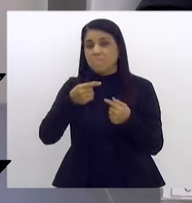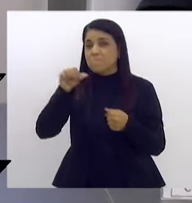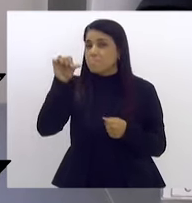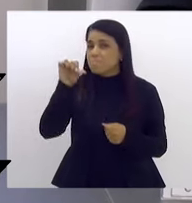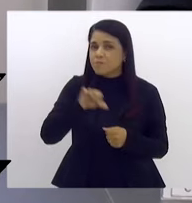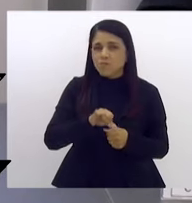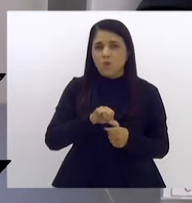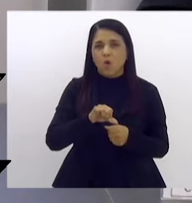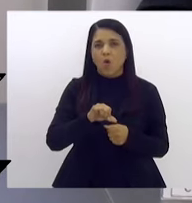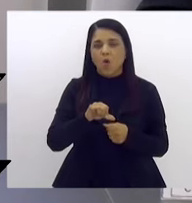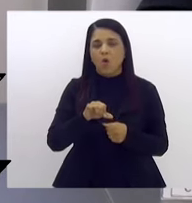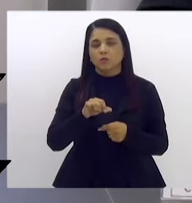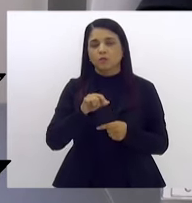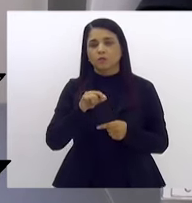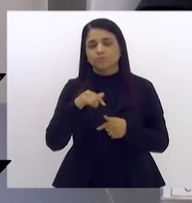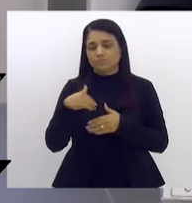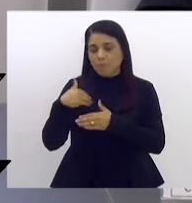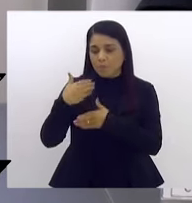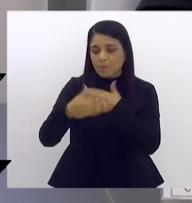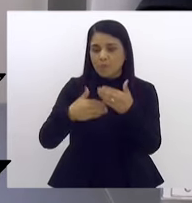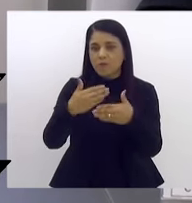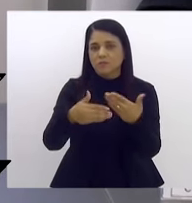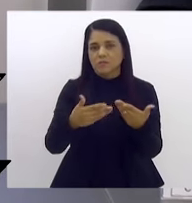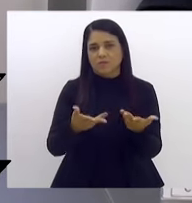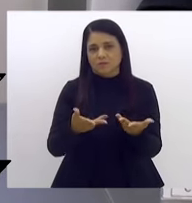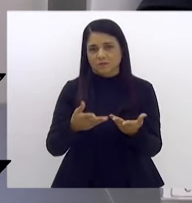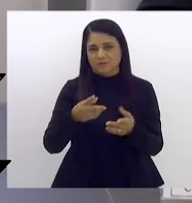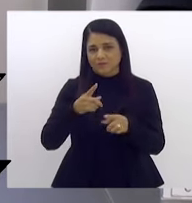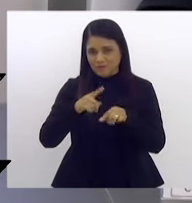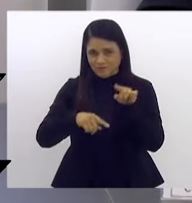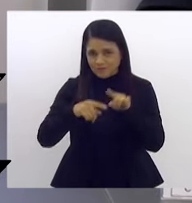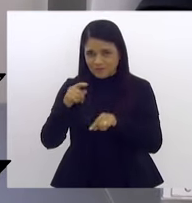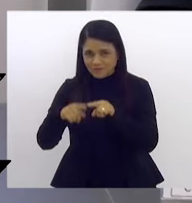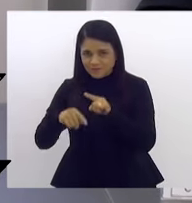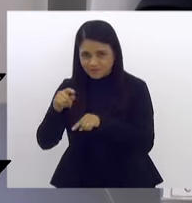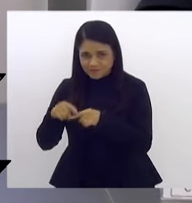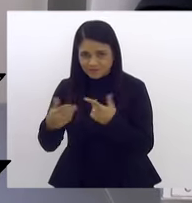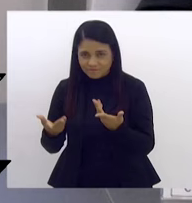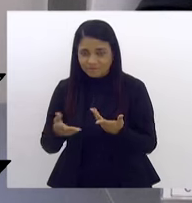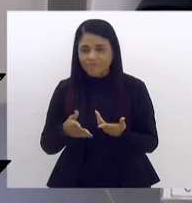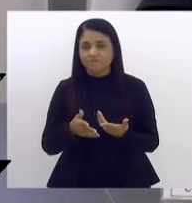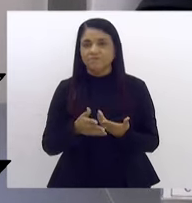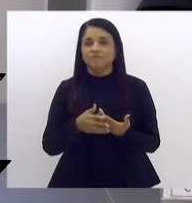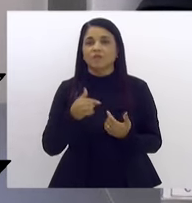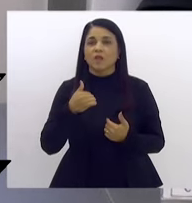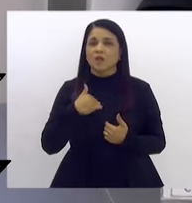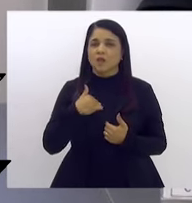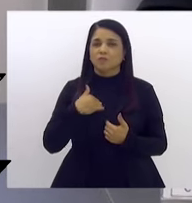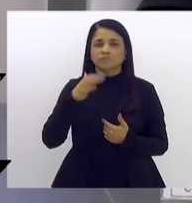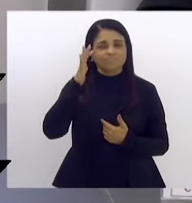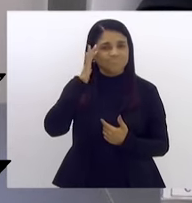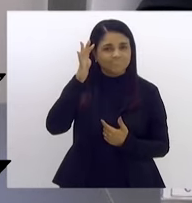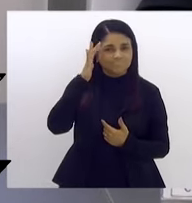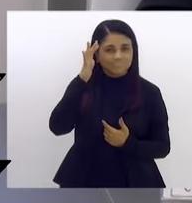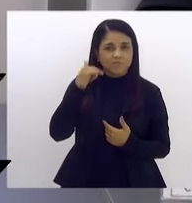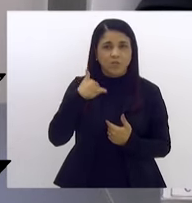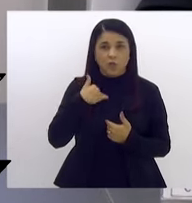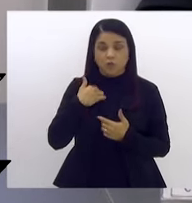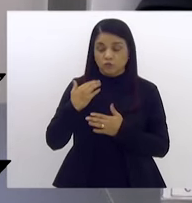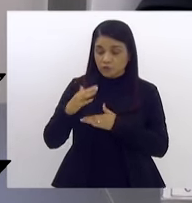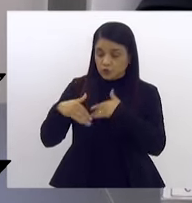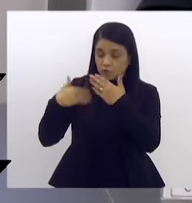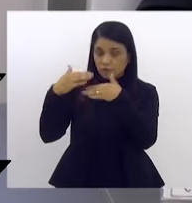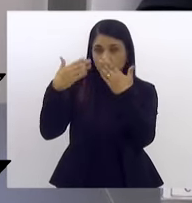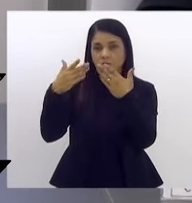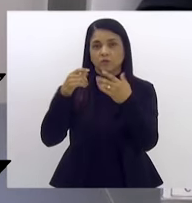desses desses materiais ou seja não sou um especialista do assunto e sou ponto de vista ideológico eu sou muito mais desenvolvimentista do